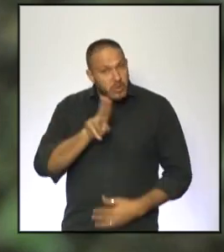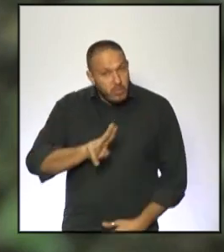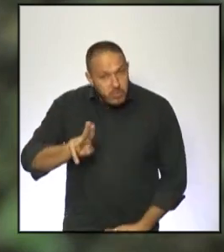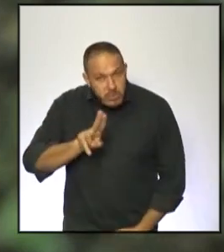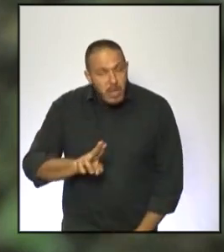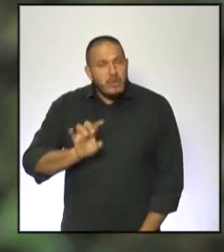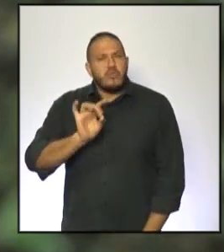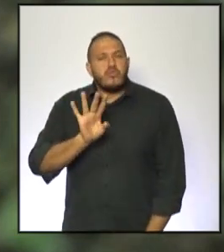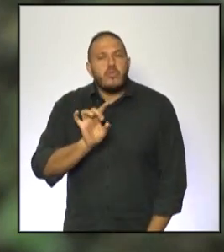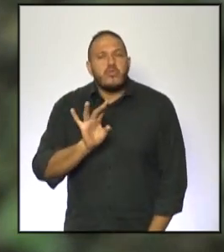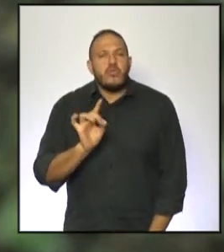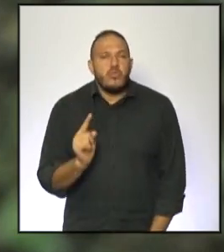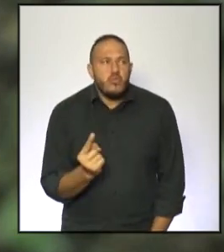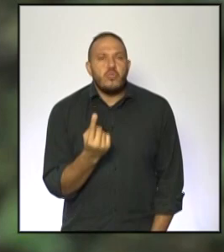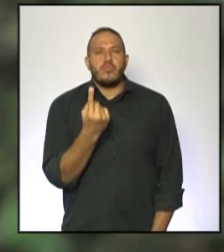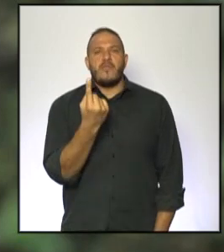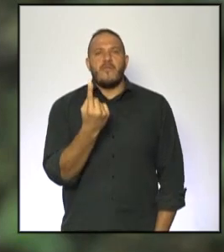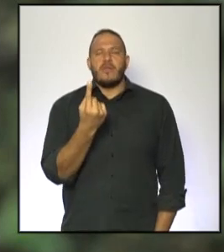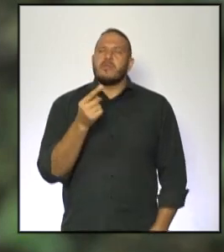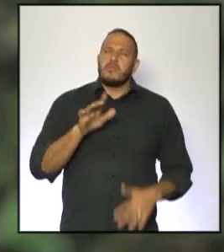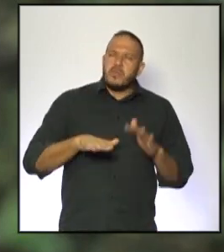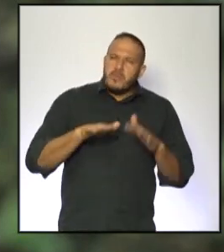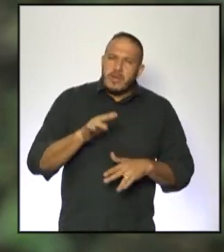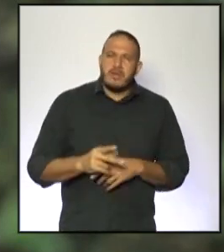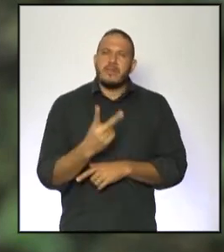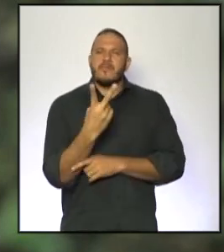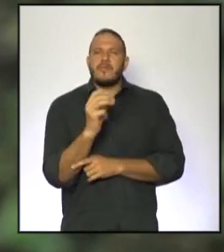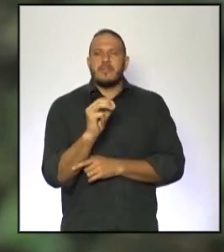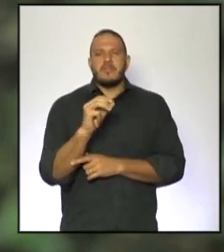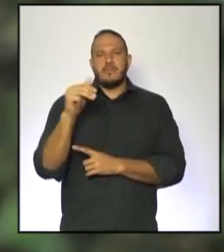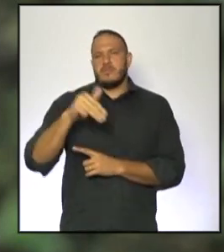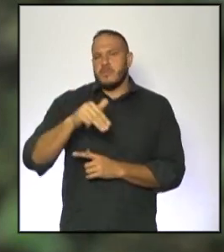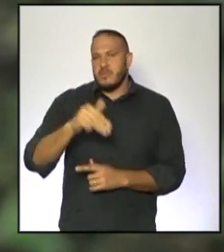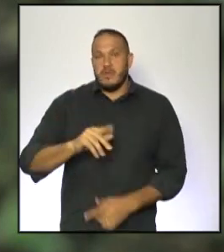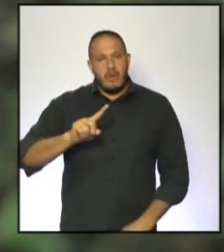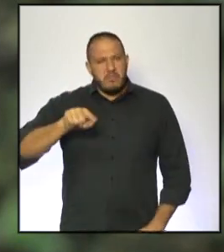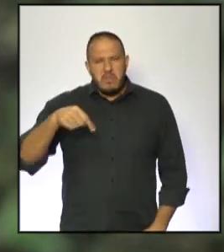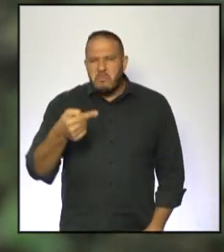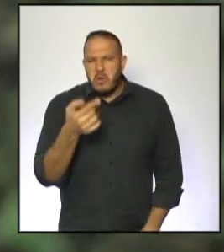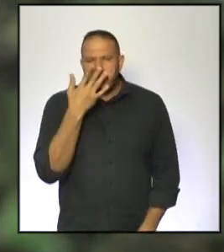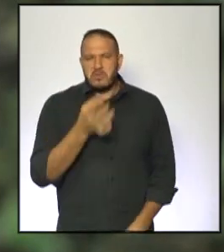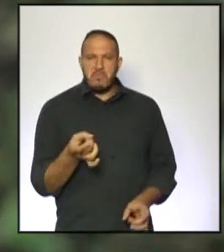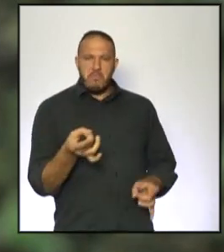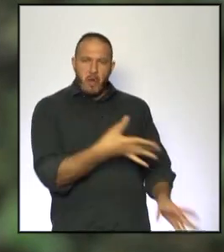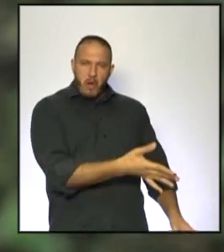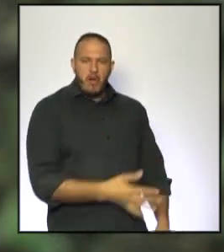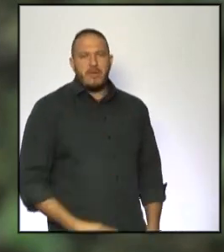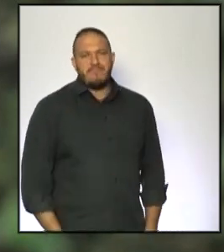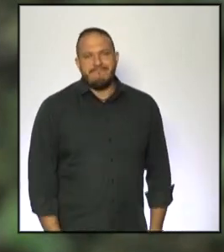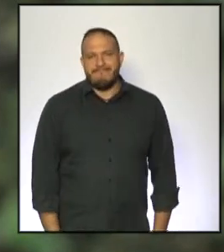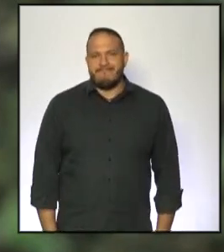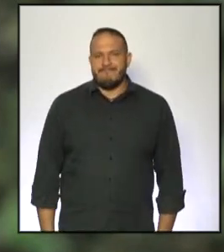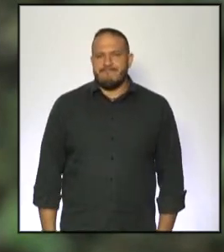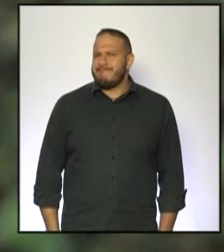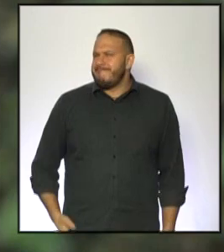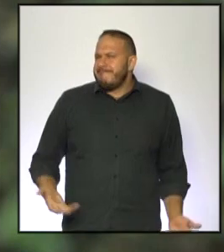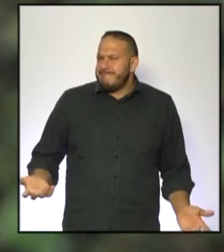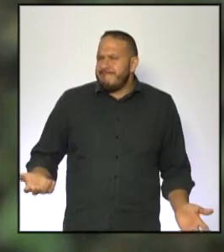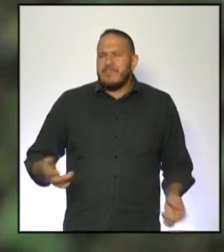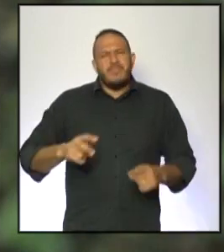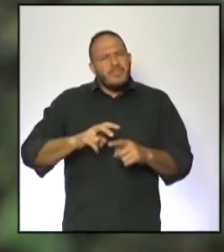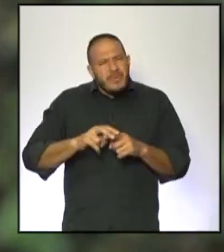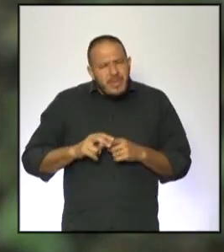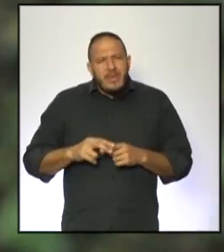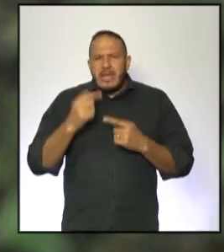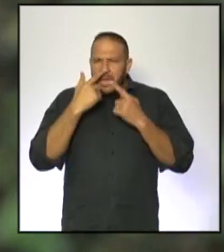uma única vez, aproximadamente por 20 minutos. Depois a gente joga fora, vira lixo. É por a gente gerar